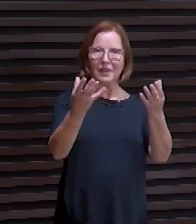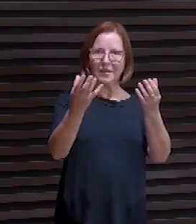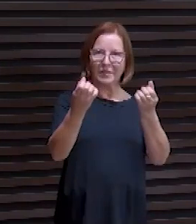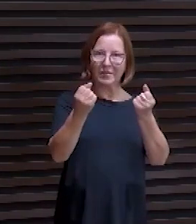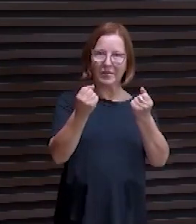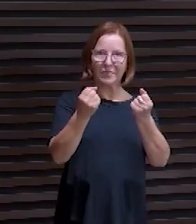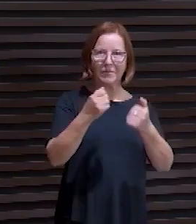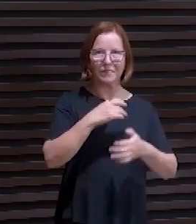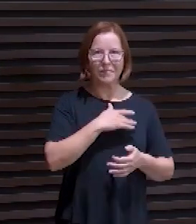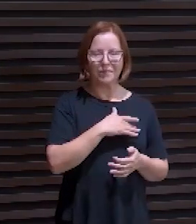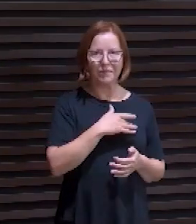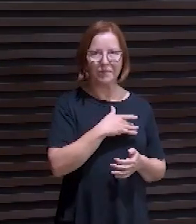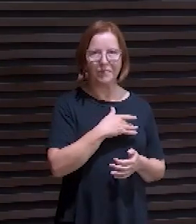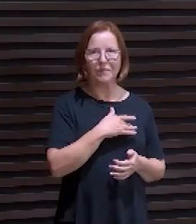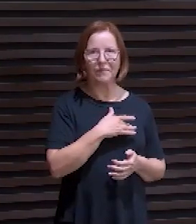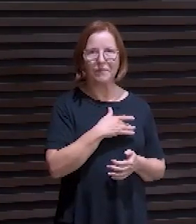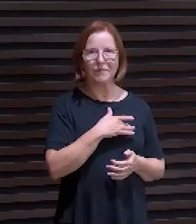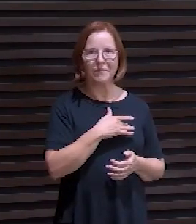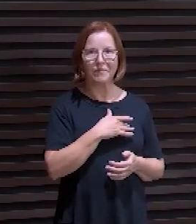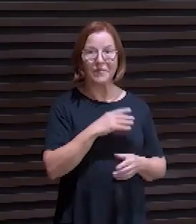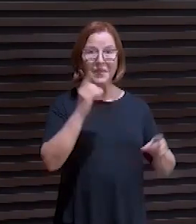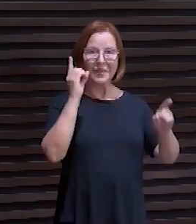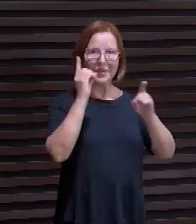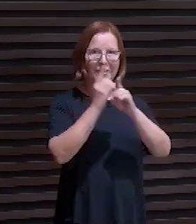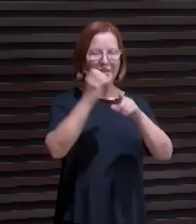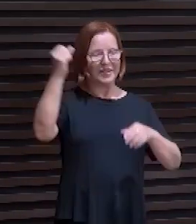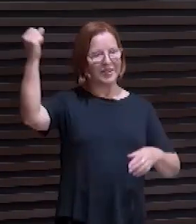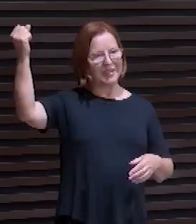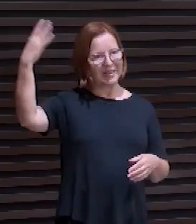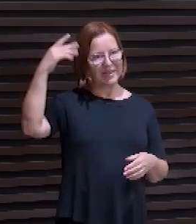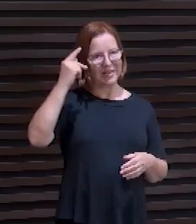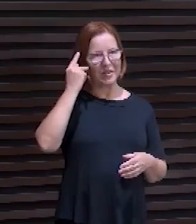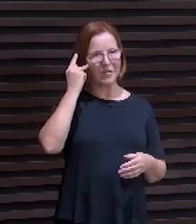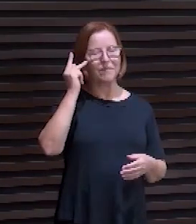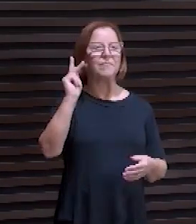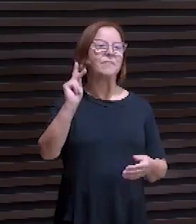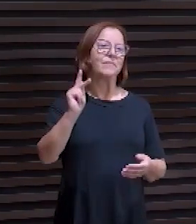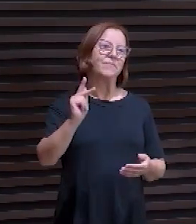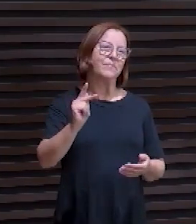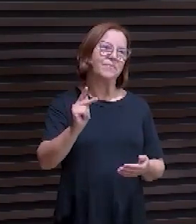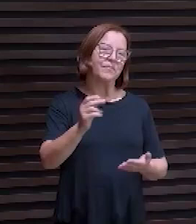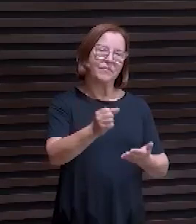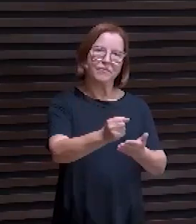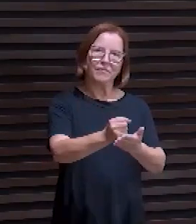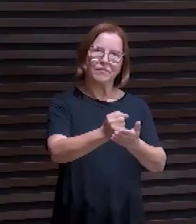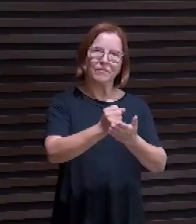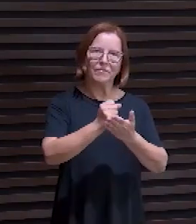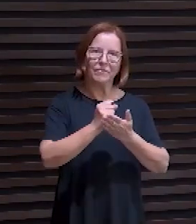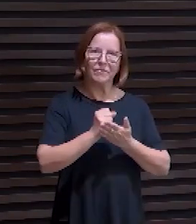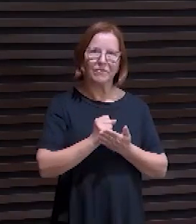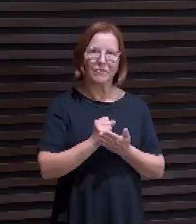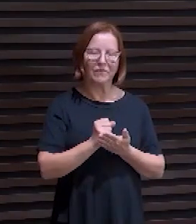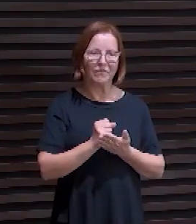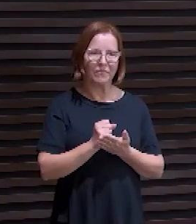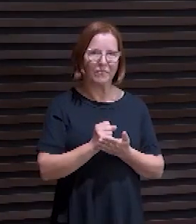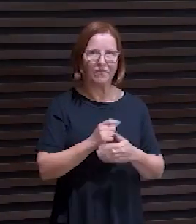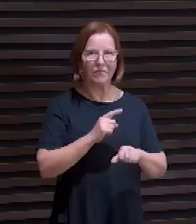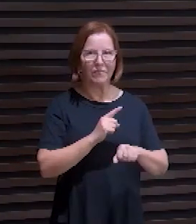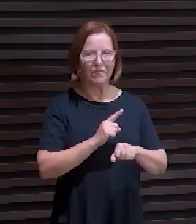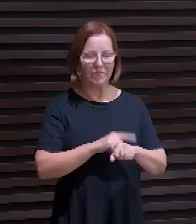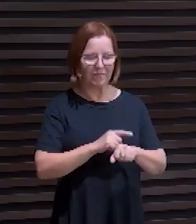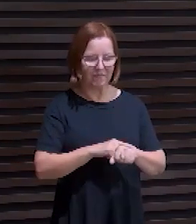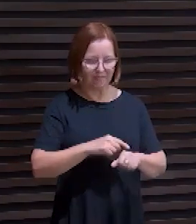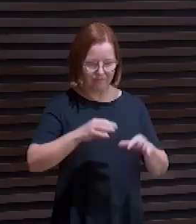recebermos misericórdia e acharmos graça para